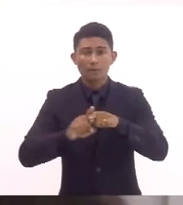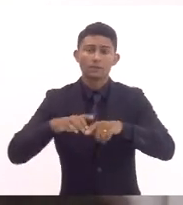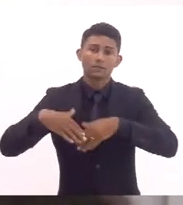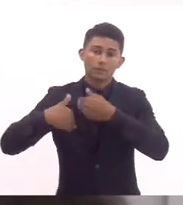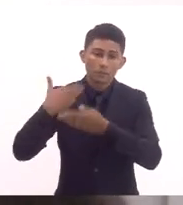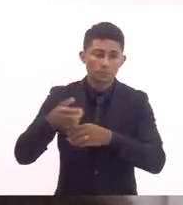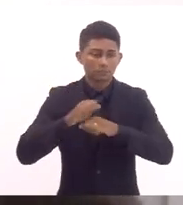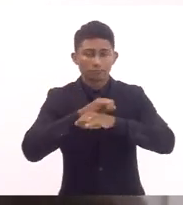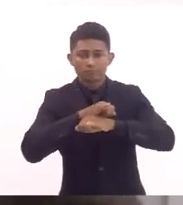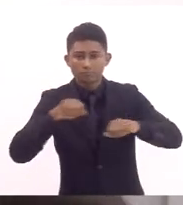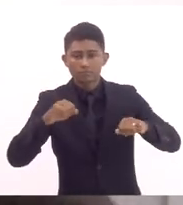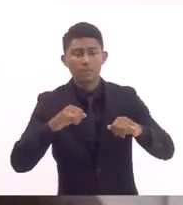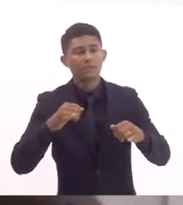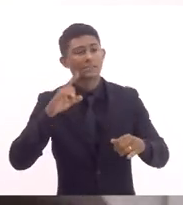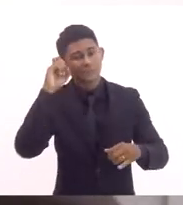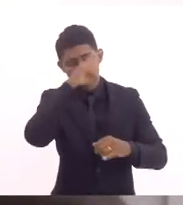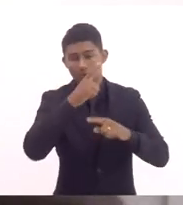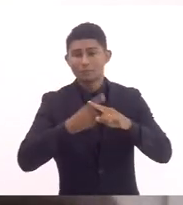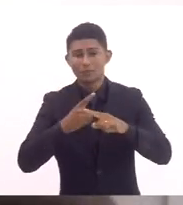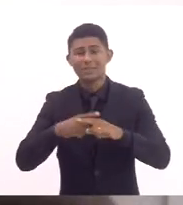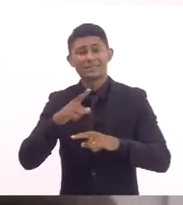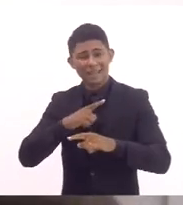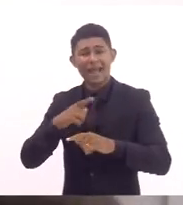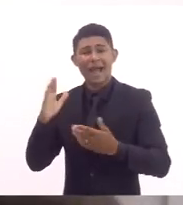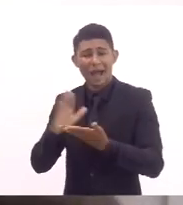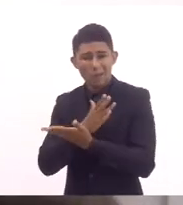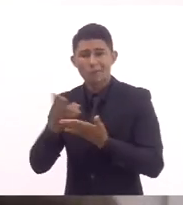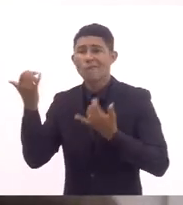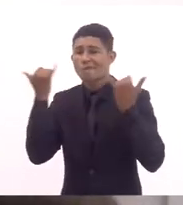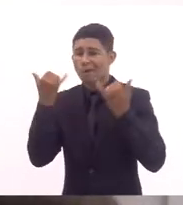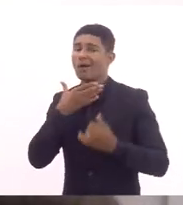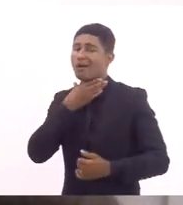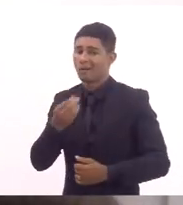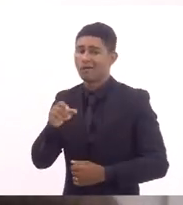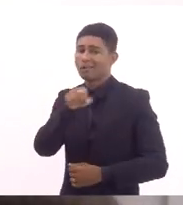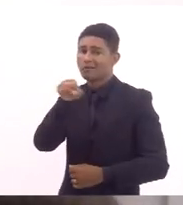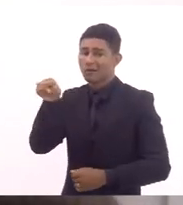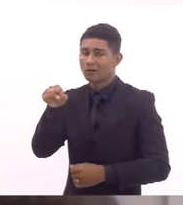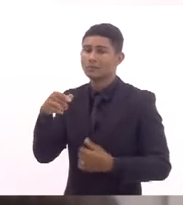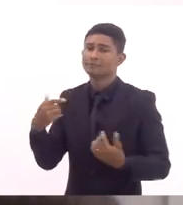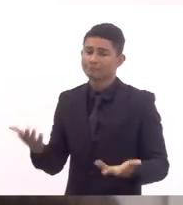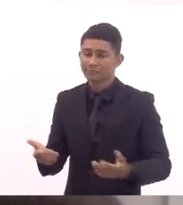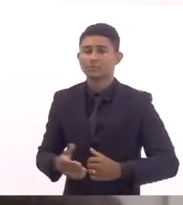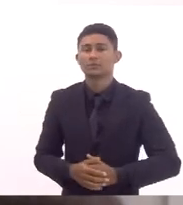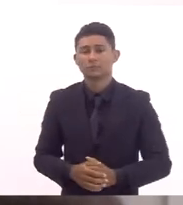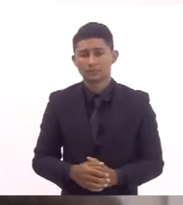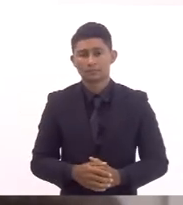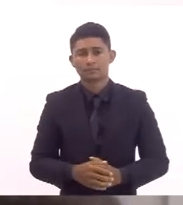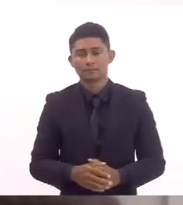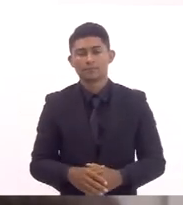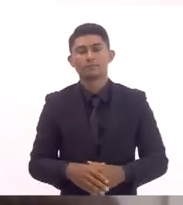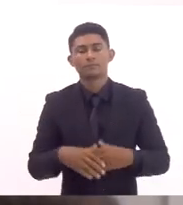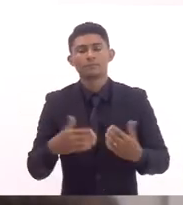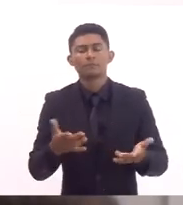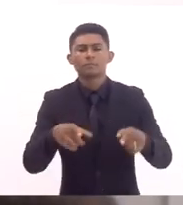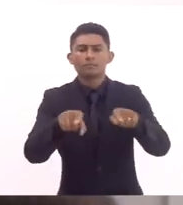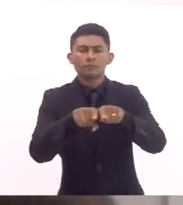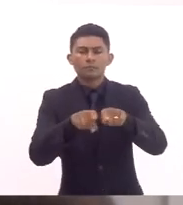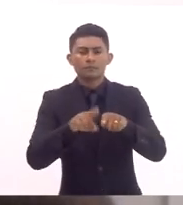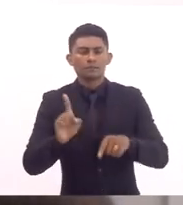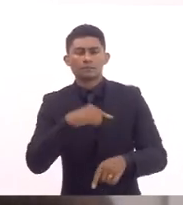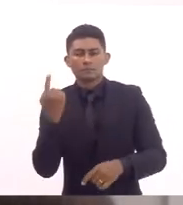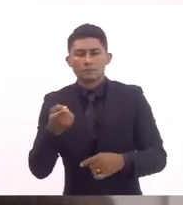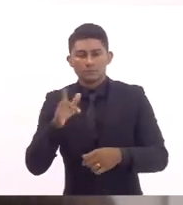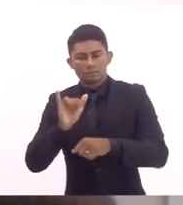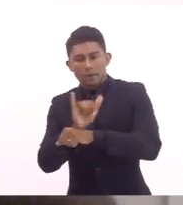meio de tantas fake News e da não garantia dos direitos à saúde da mulher retomando também o que a gente